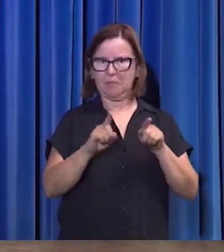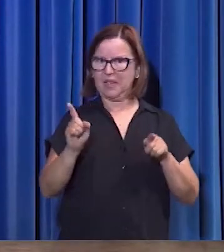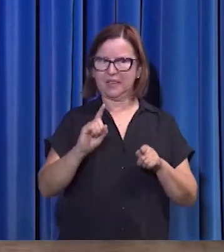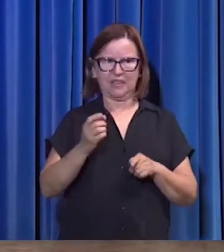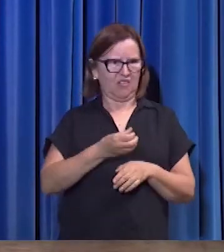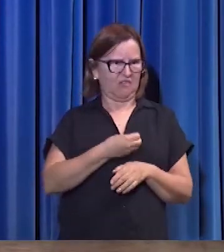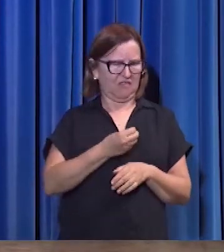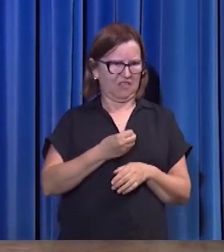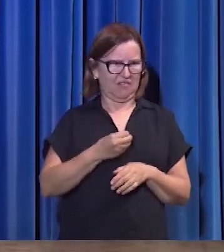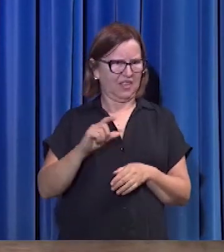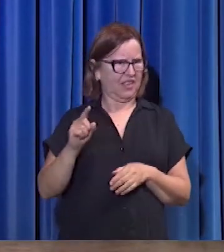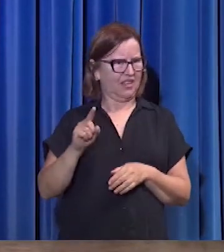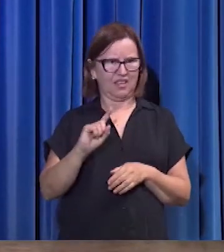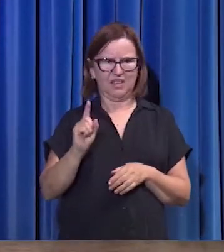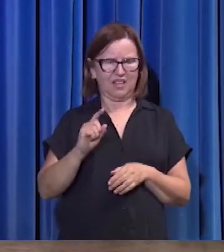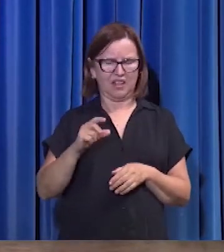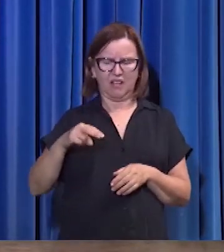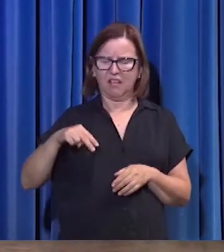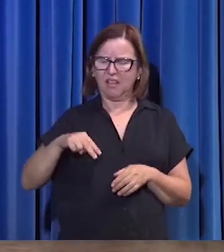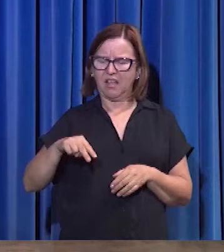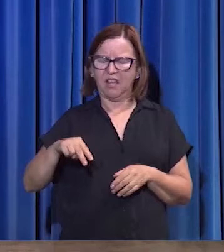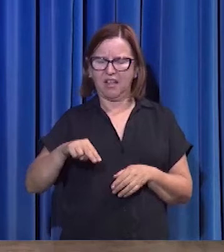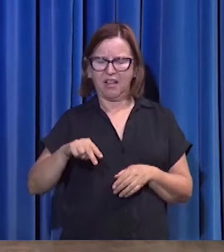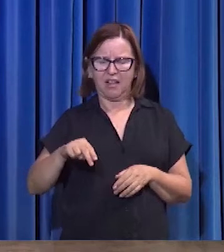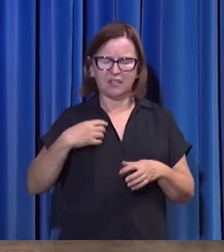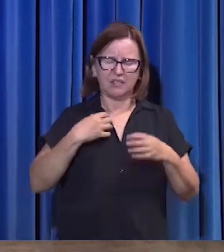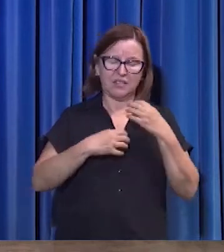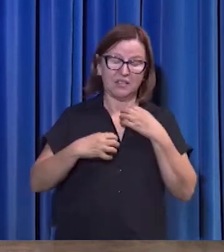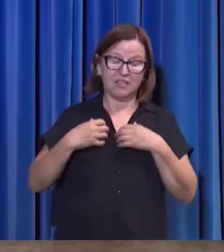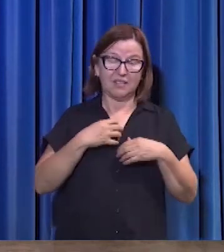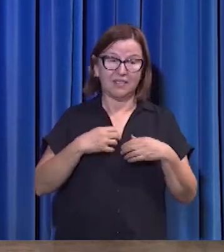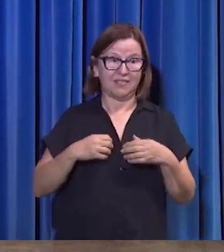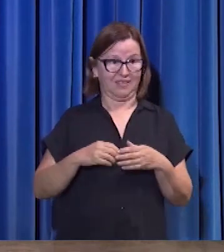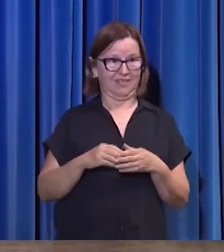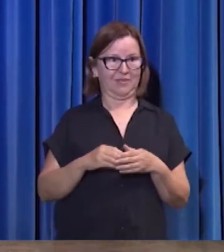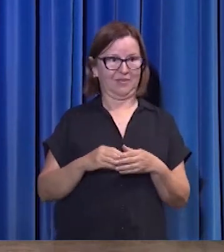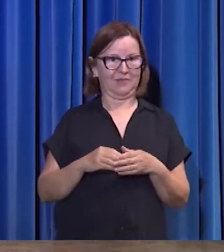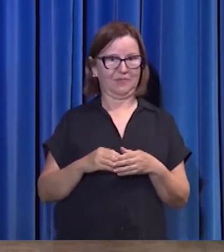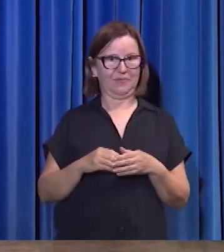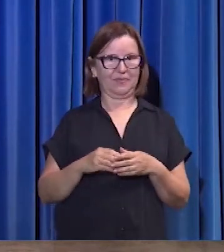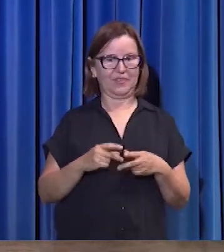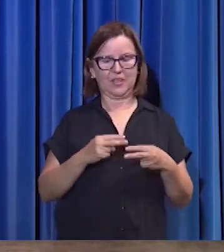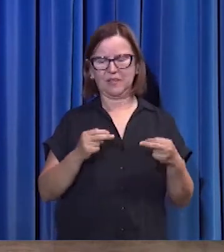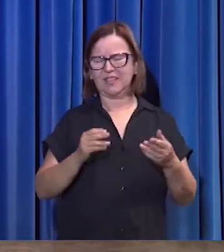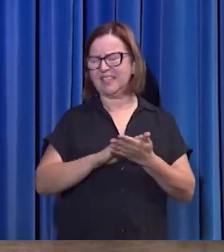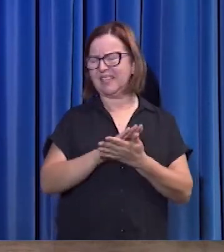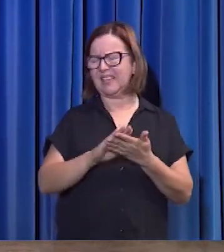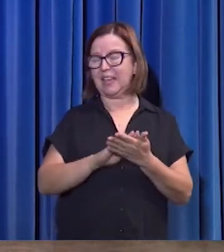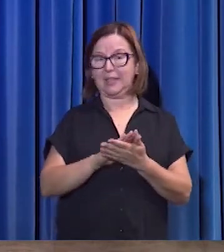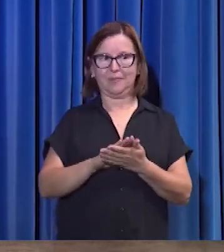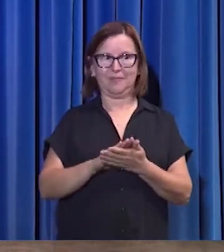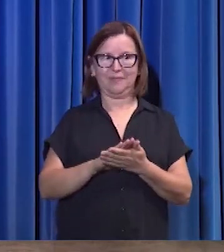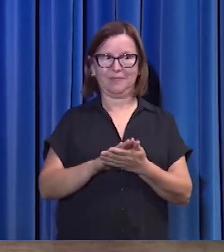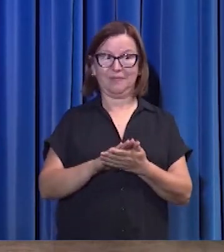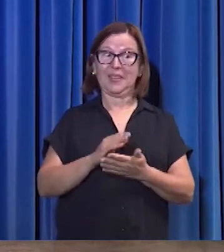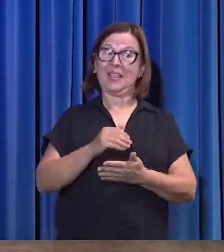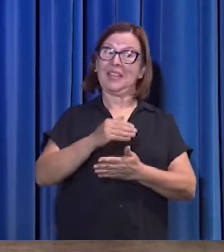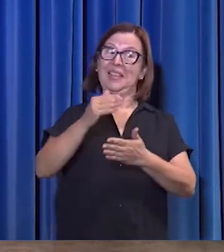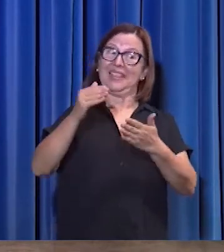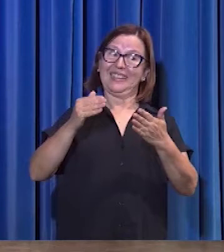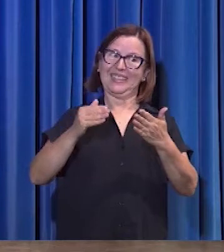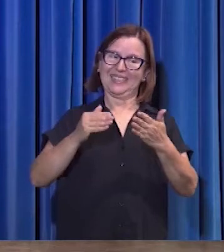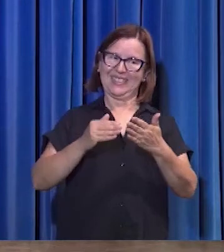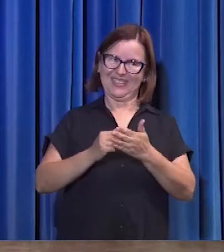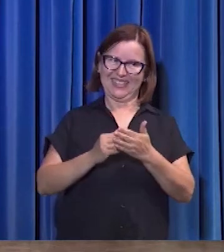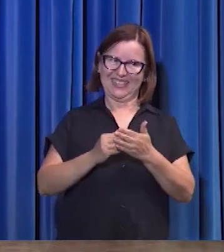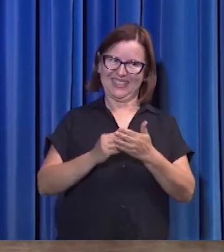um processo. Não andeis ansiosos de coisa alguma. Em tudo, porém,